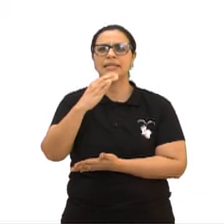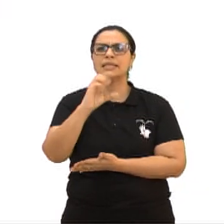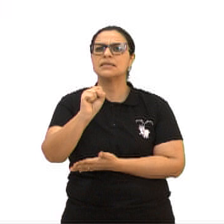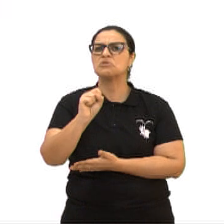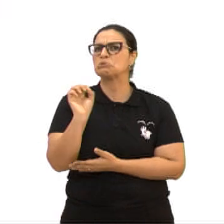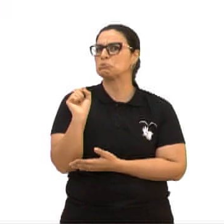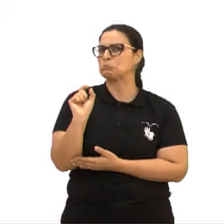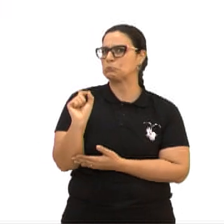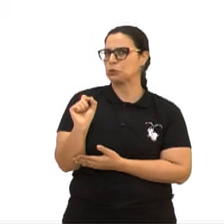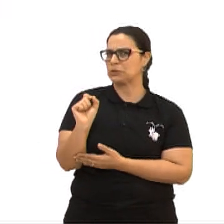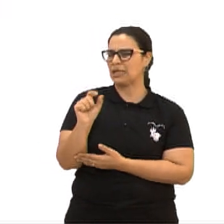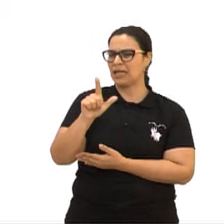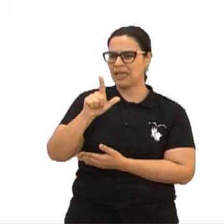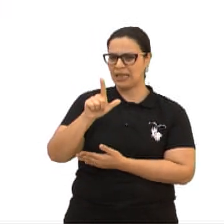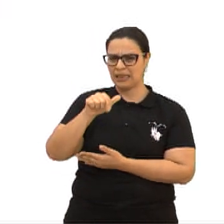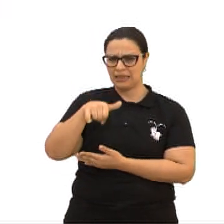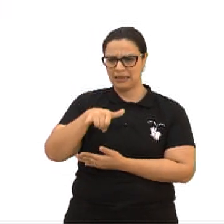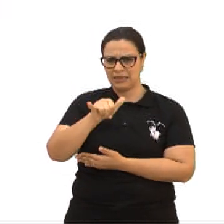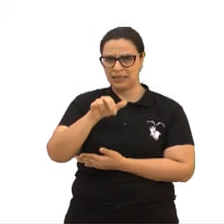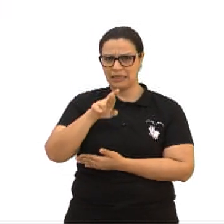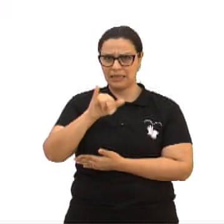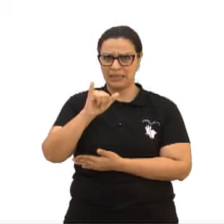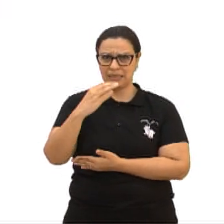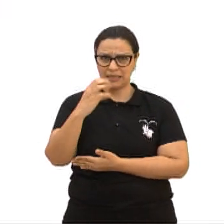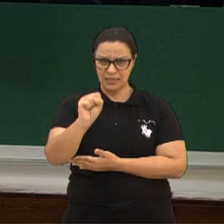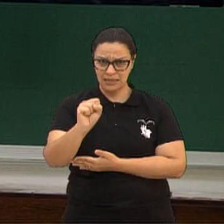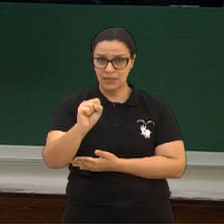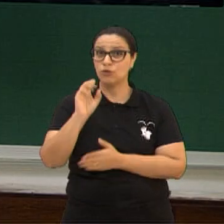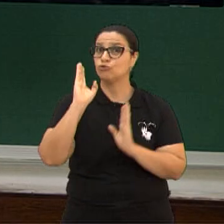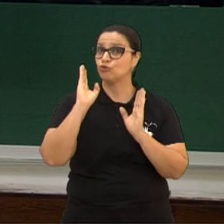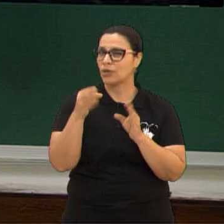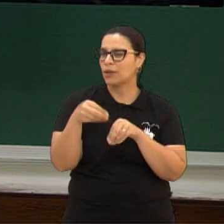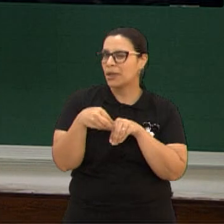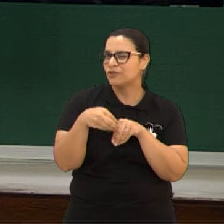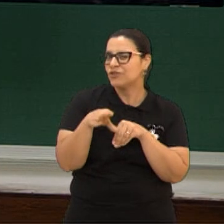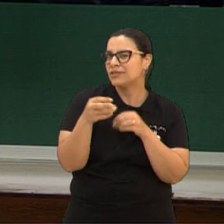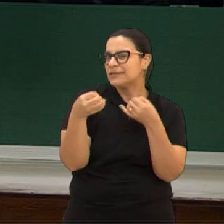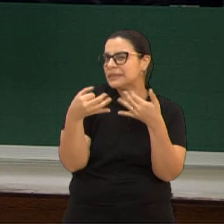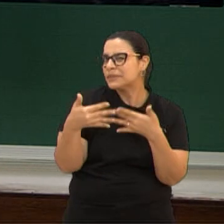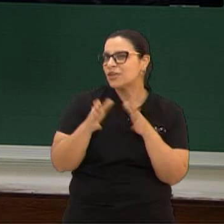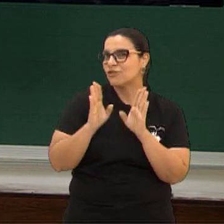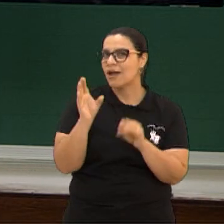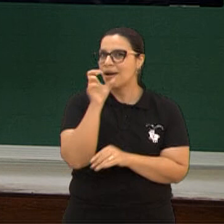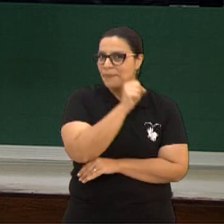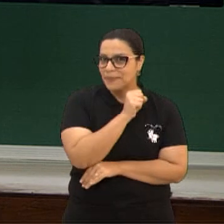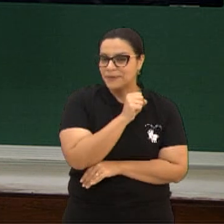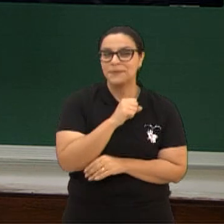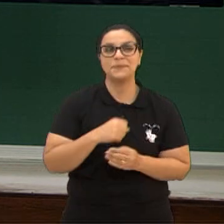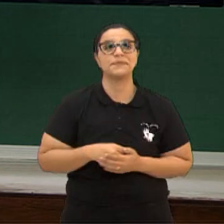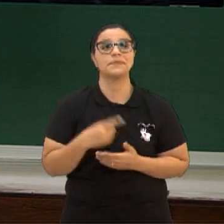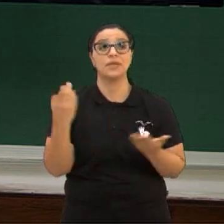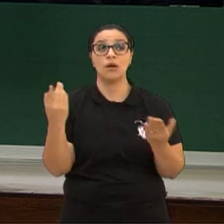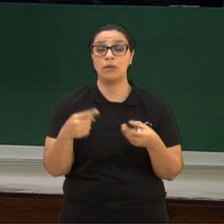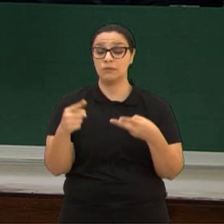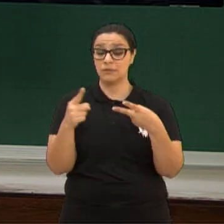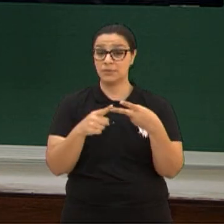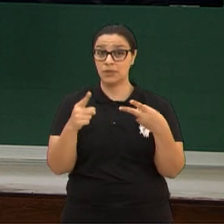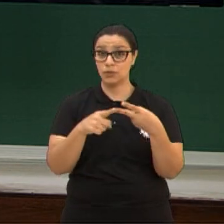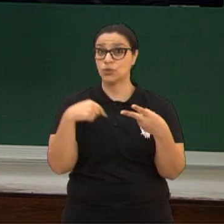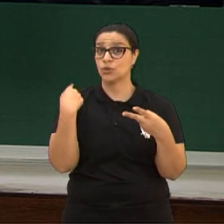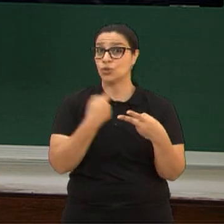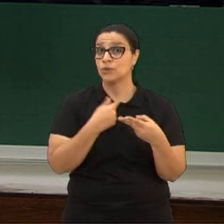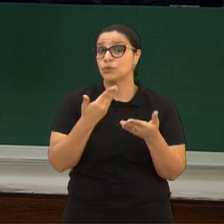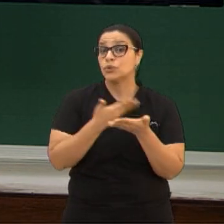são isso? Lyrics. Na primeira aula sobre música, a teacher já deu uma explicadinha rapidinha. E